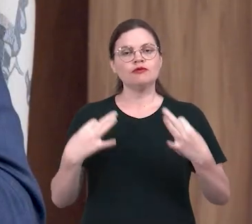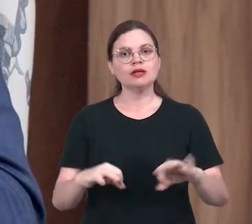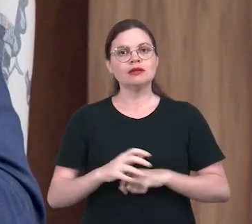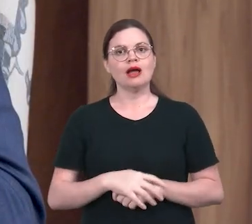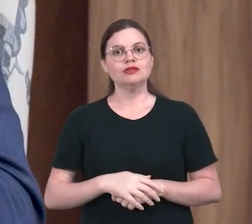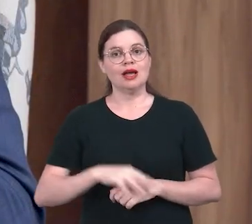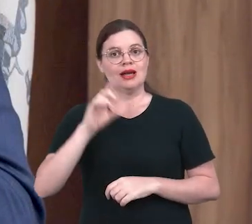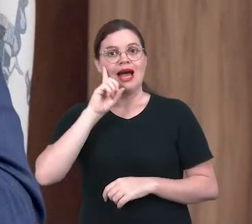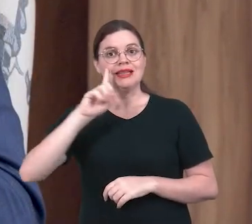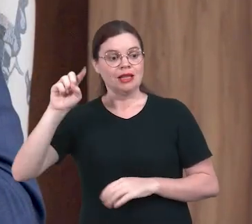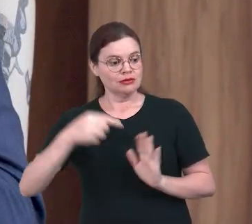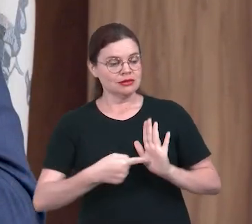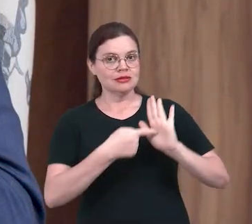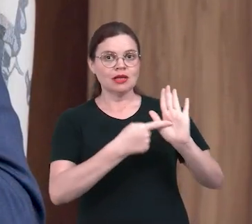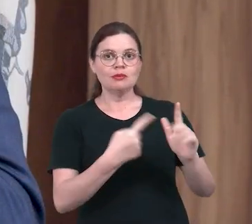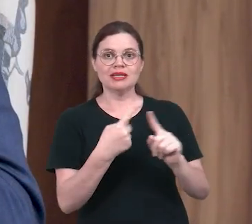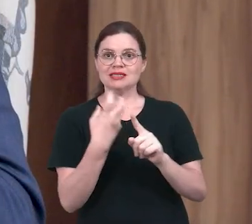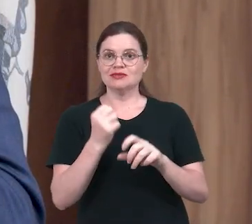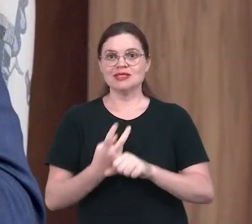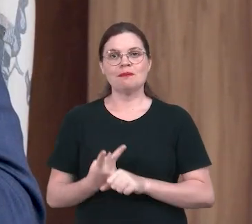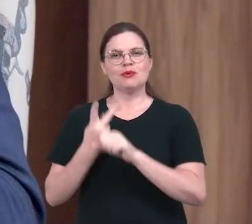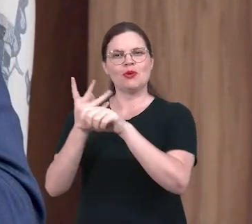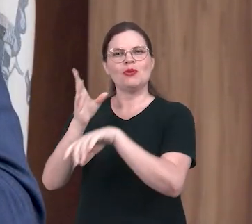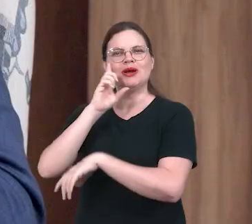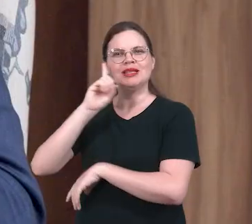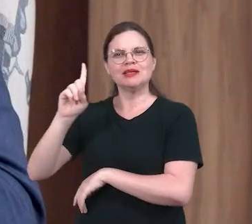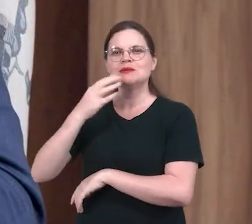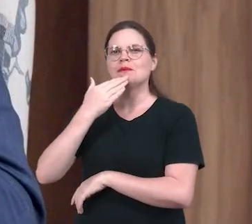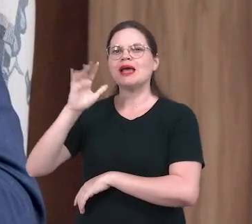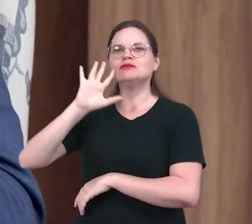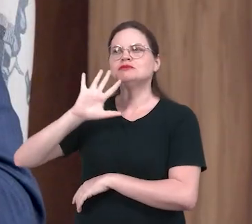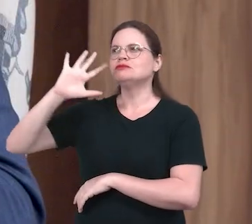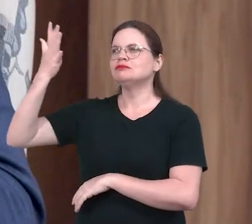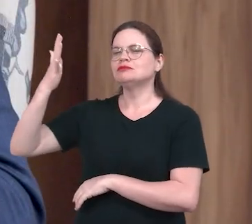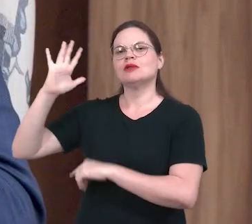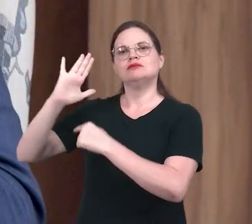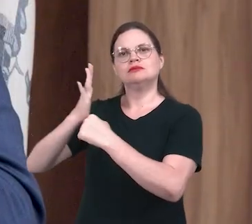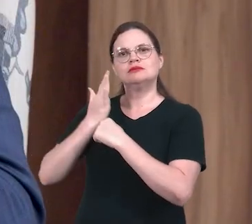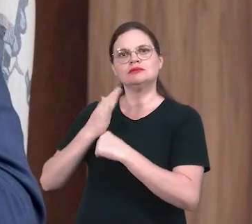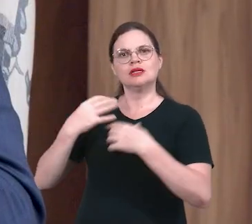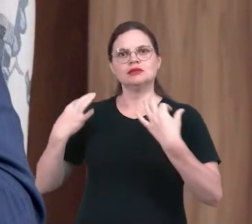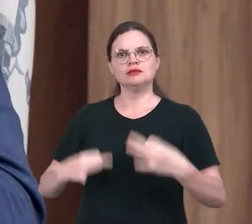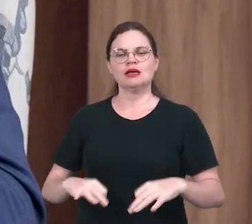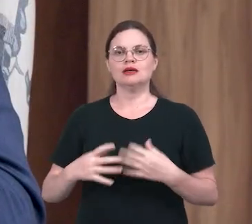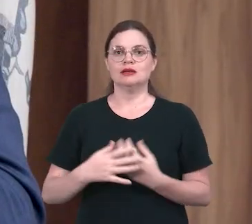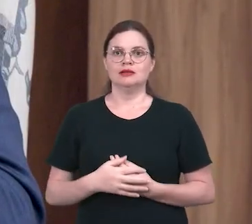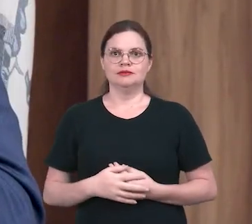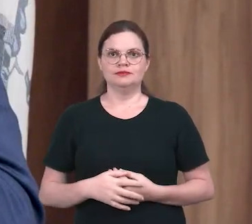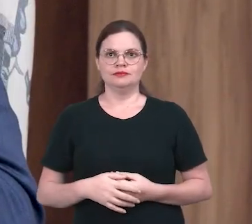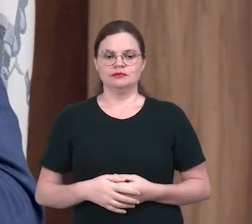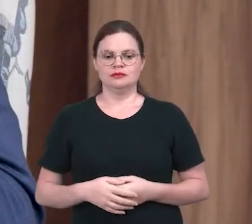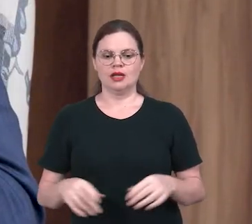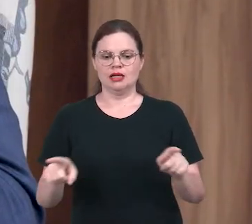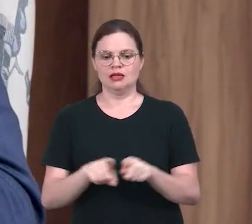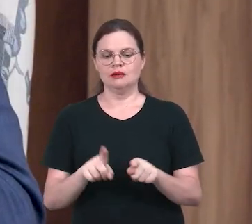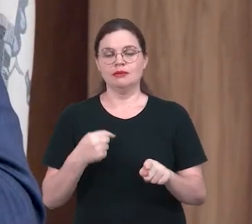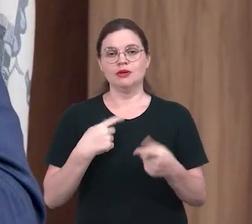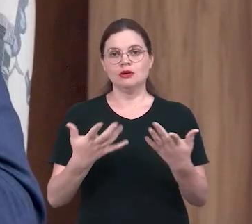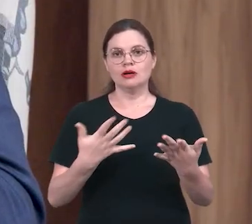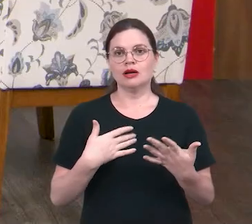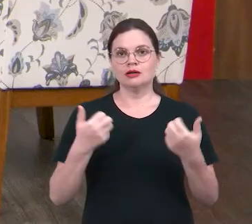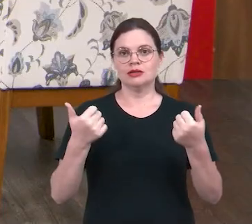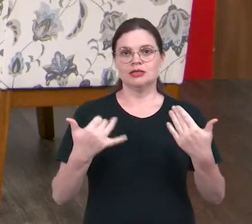homem. Quando você busca a vontade de Deus, um sinal de Deus, uma direção, e era uma esposa. E aí eu quero observar uma